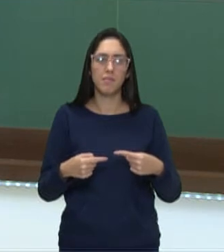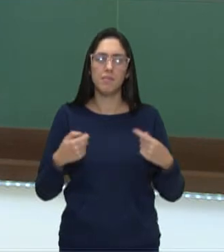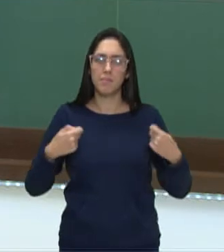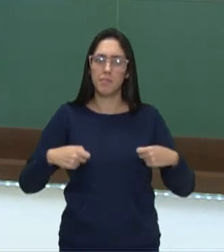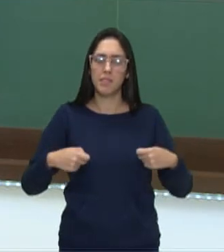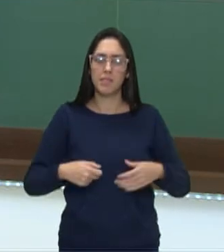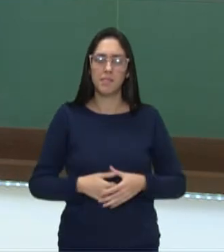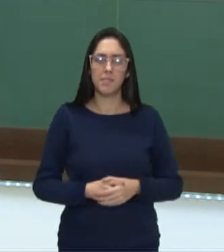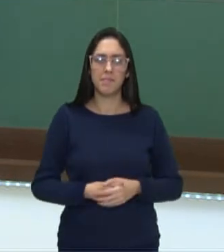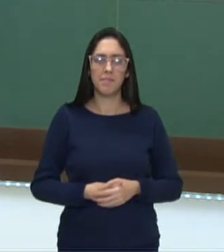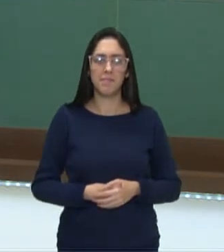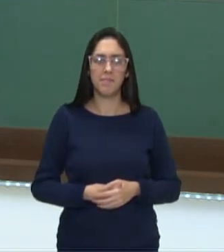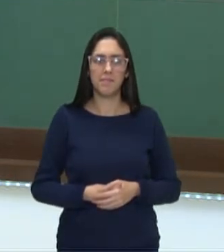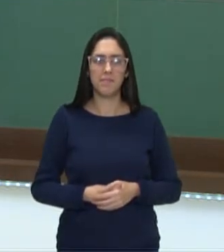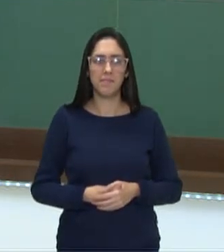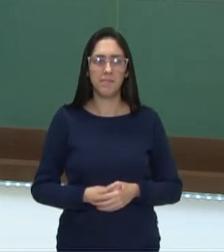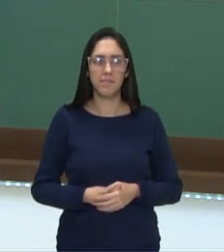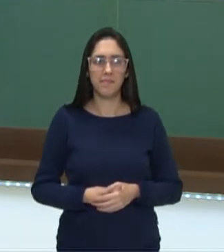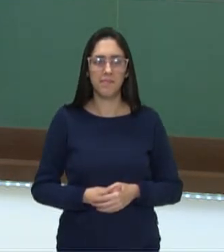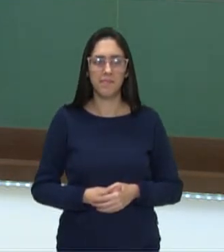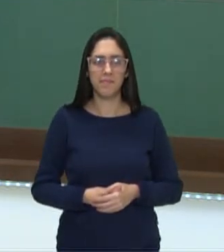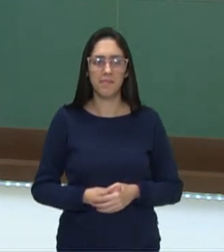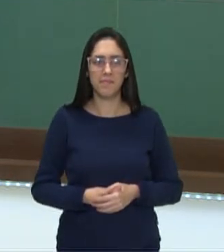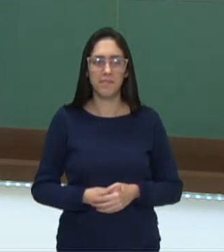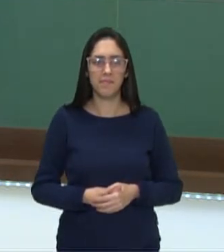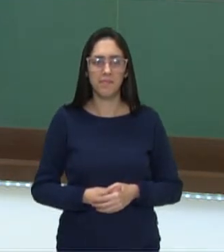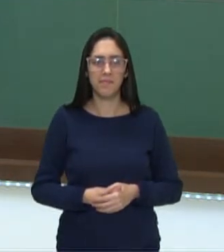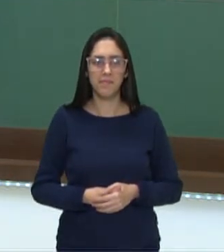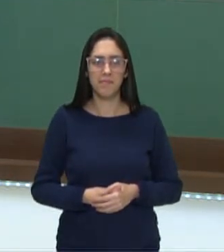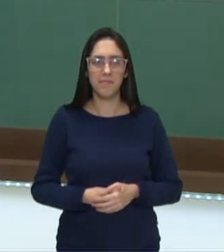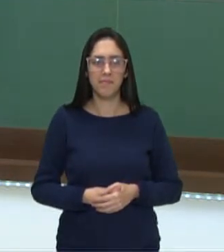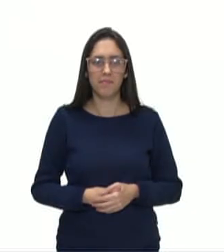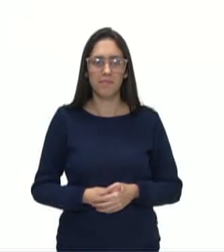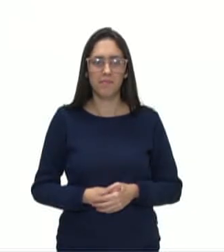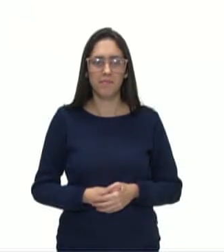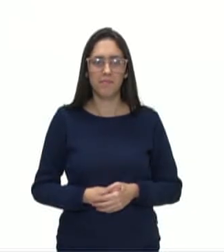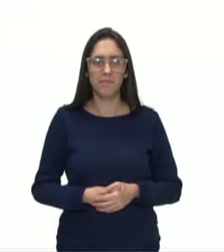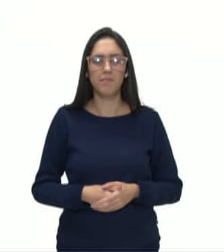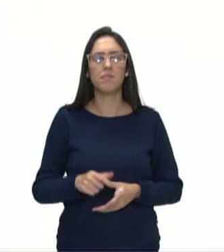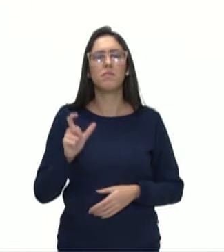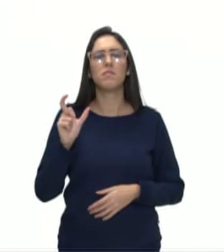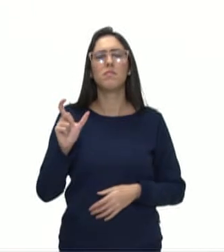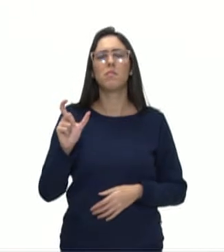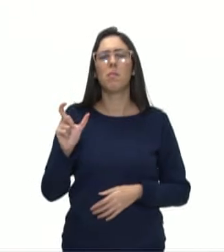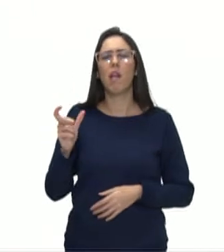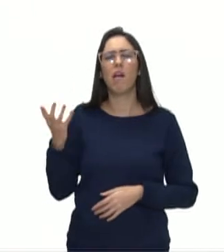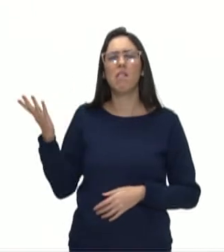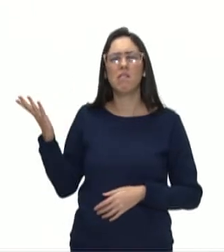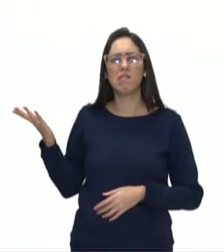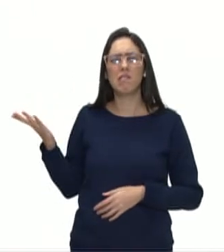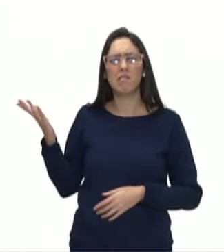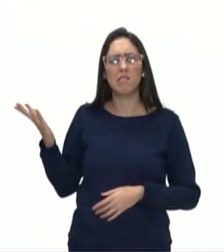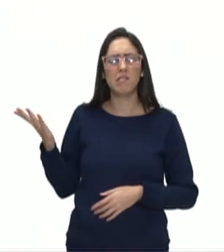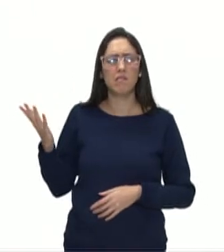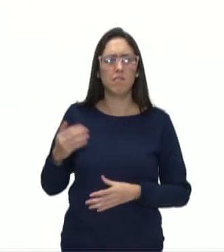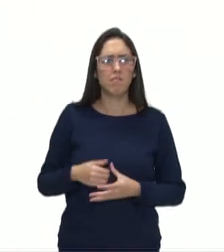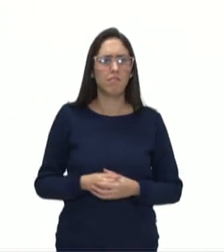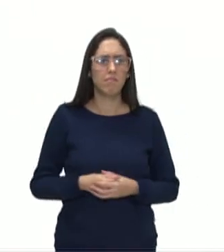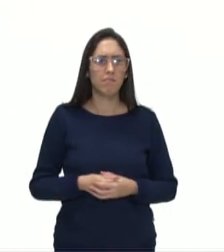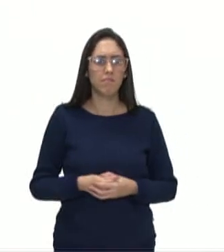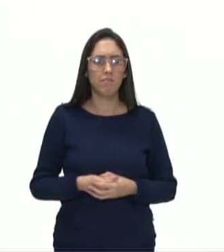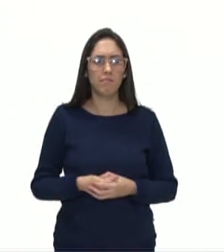gênero, tá? Ó, que palavras são estas? Mire acá.